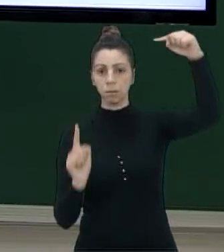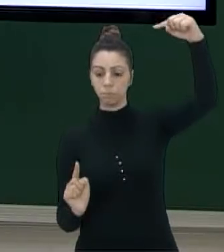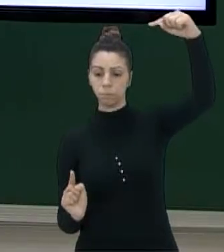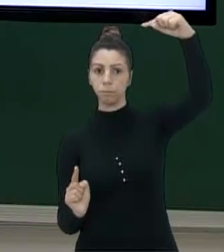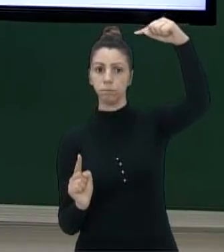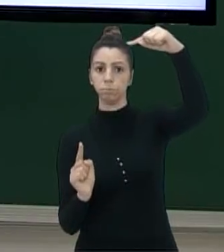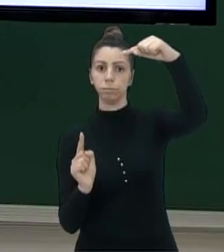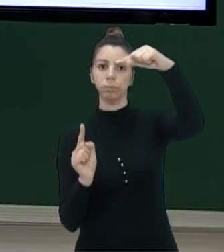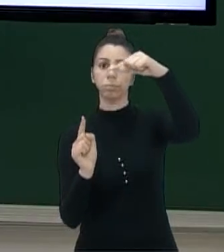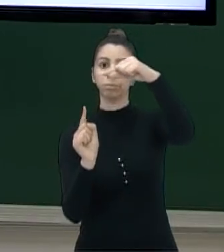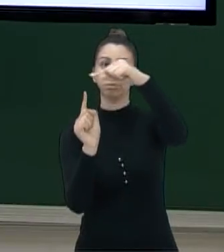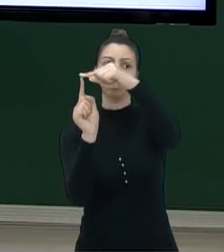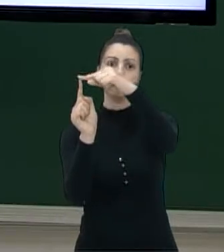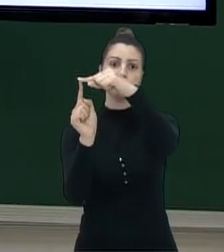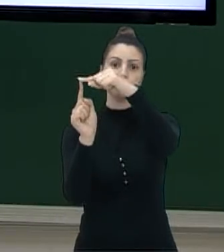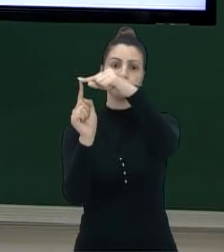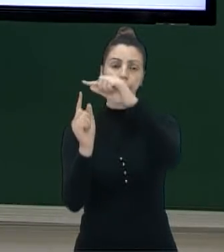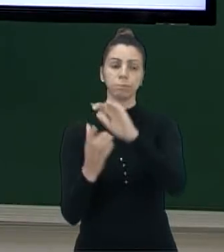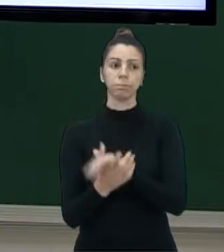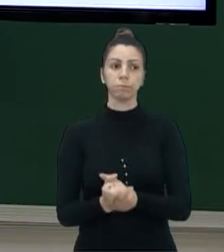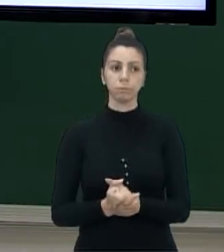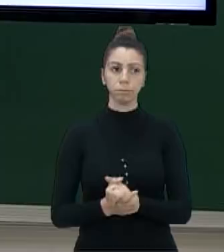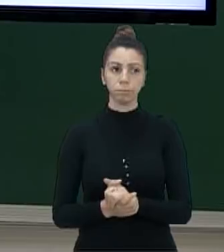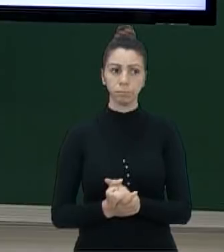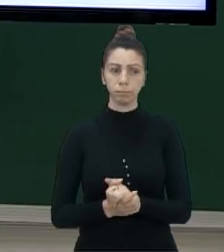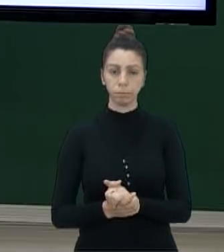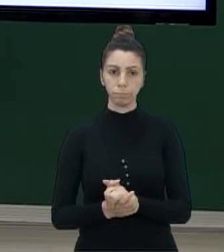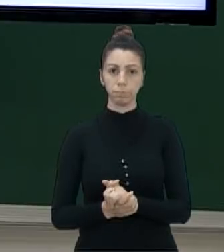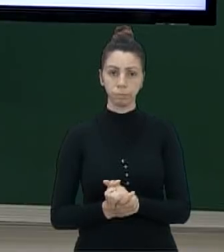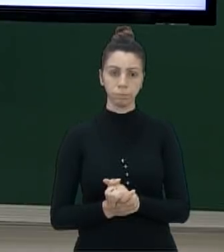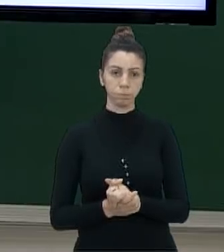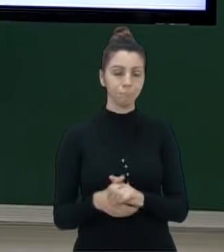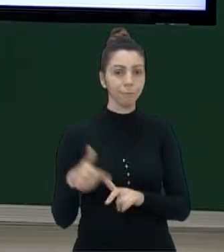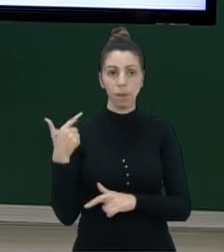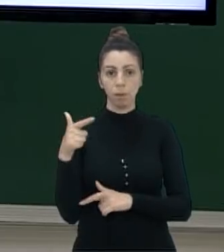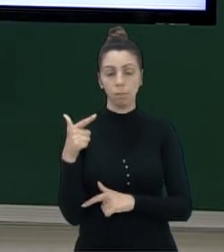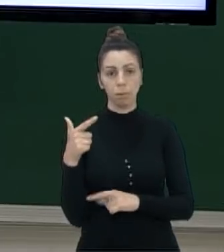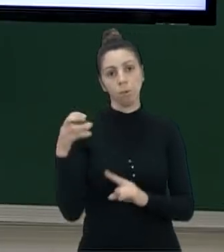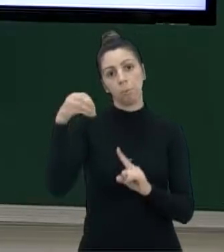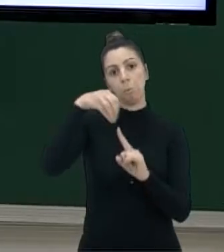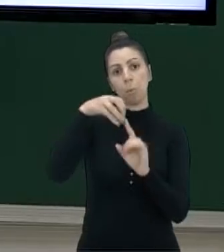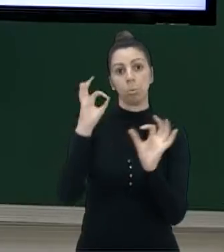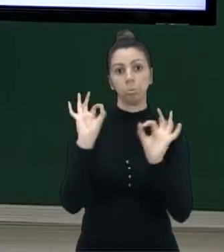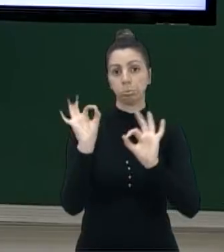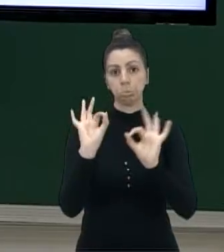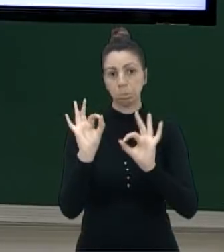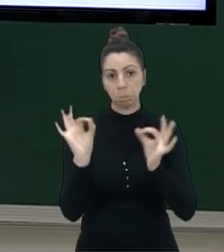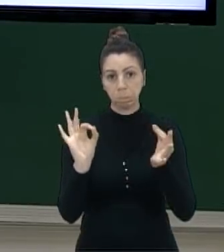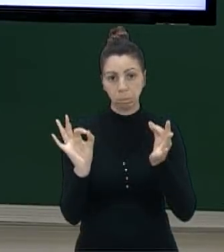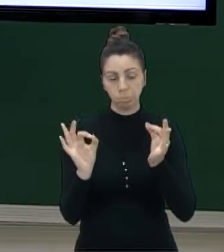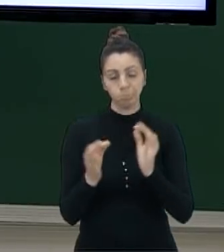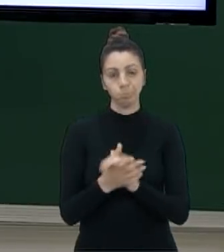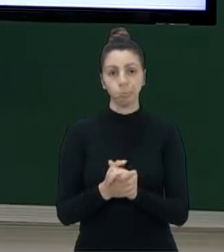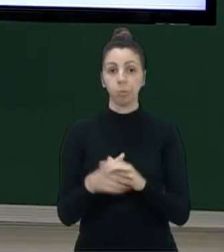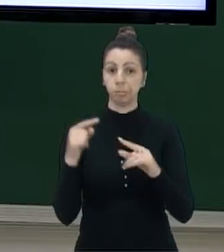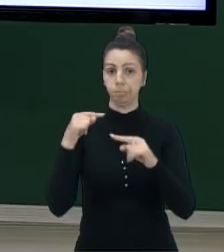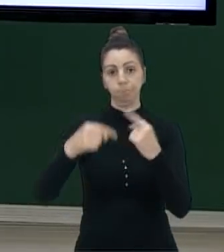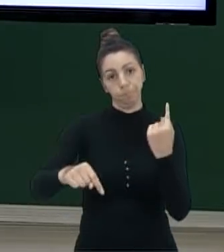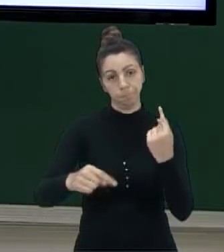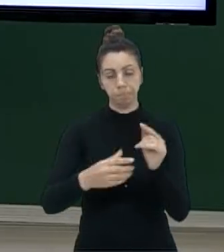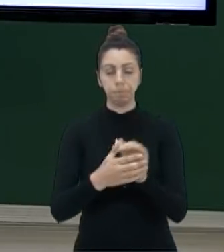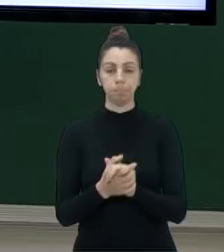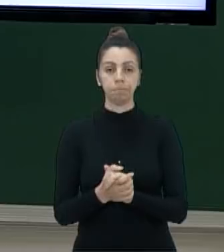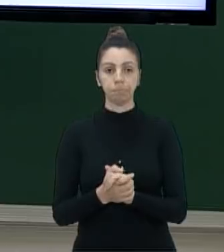o 3. Confere? Veja que não tem nenhum ponto aqui, ó. Não corresponde. A